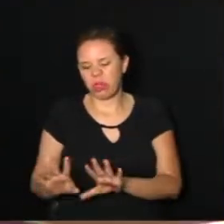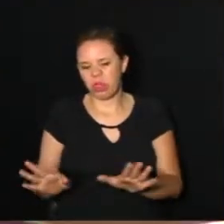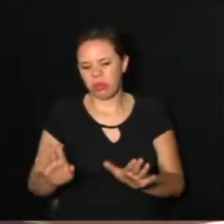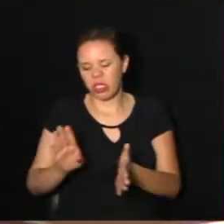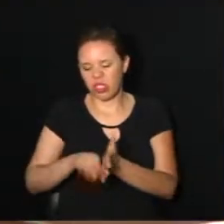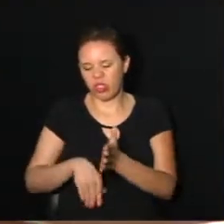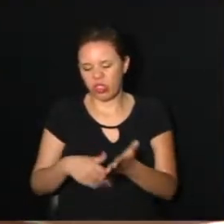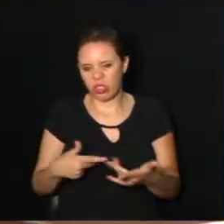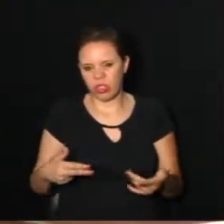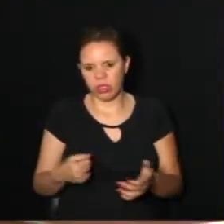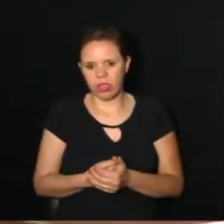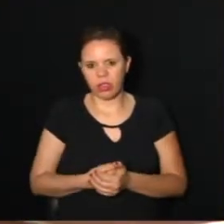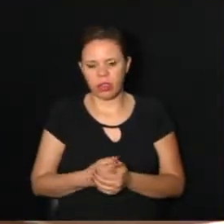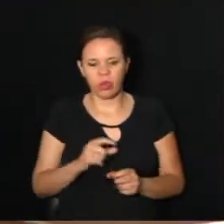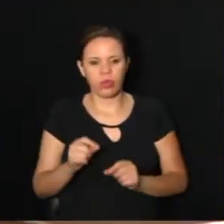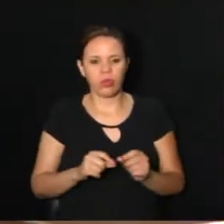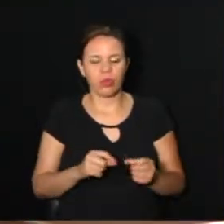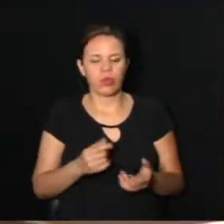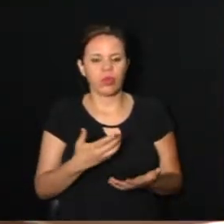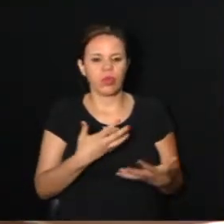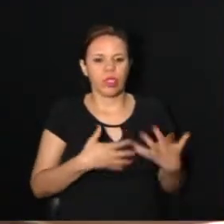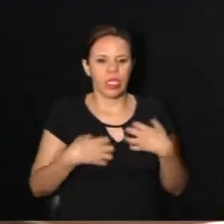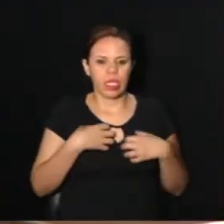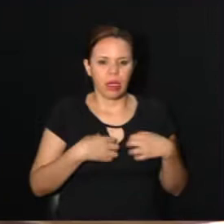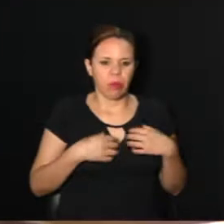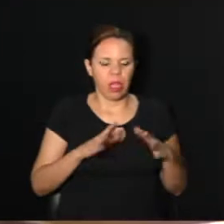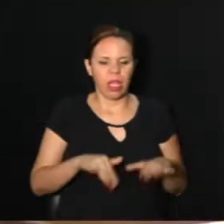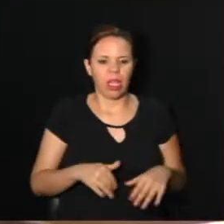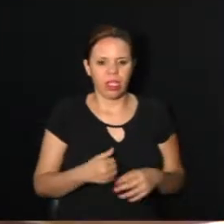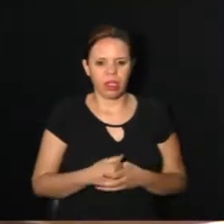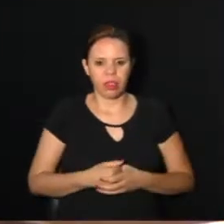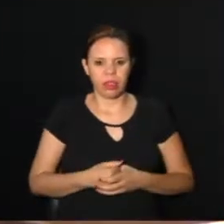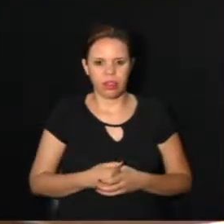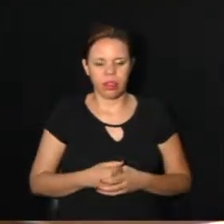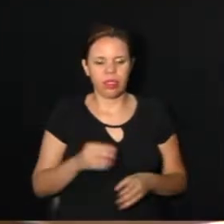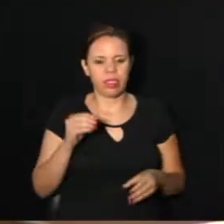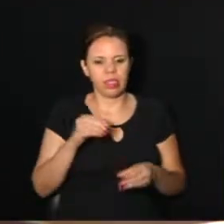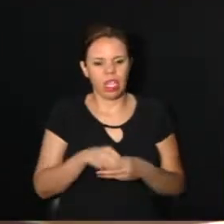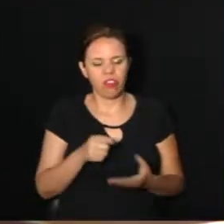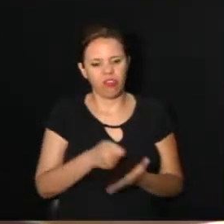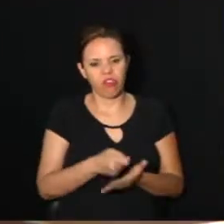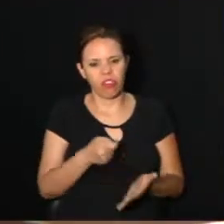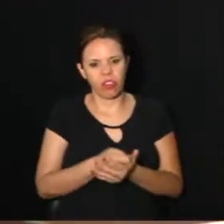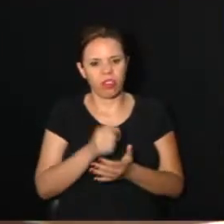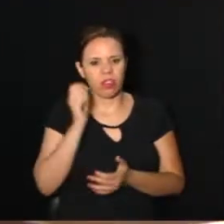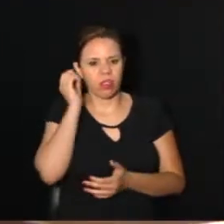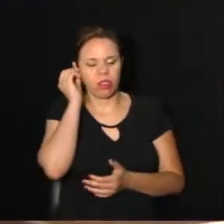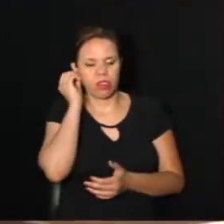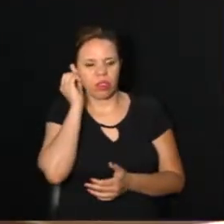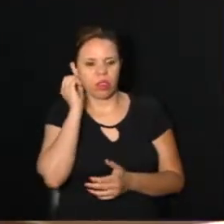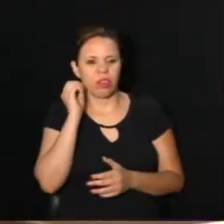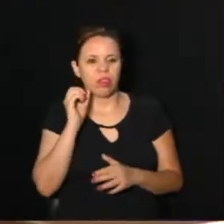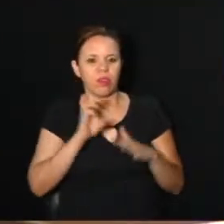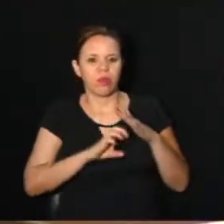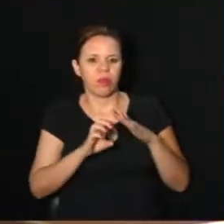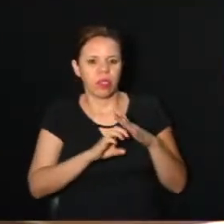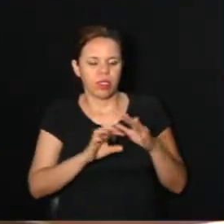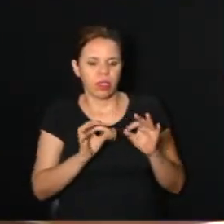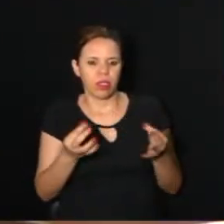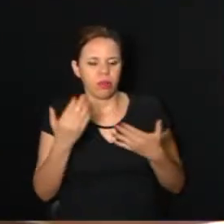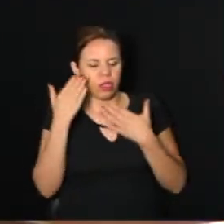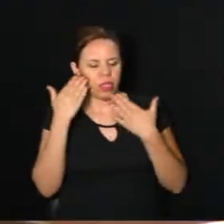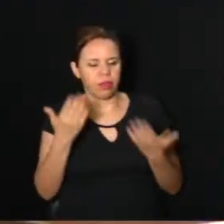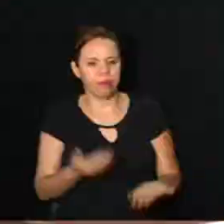é importuno, que é demais dentro da exigência para o pequeno empresário. Muito